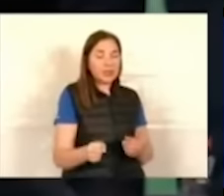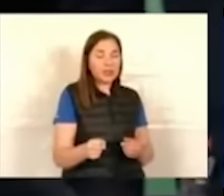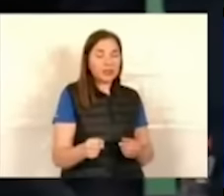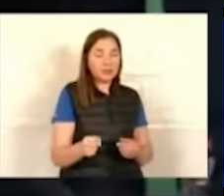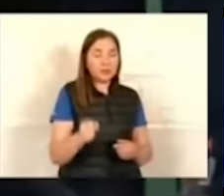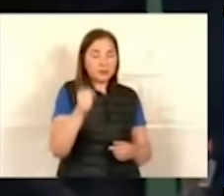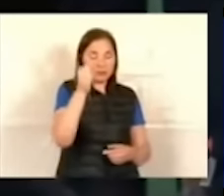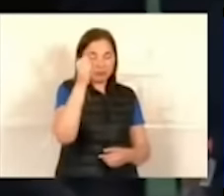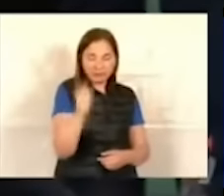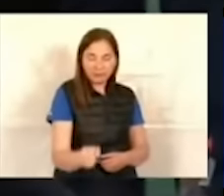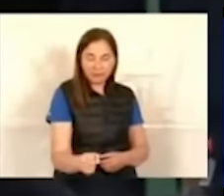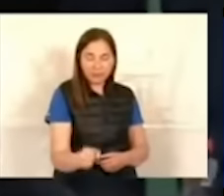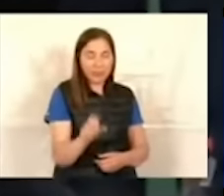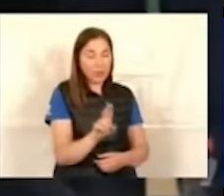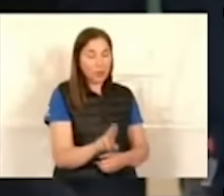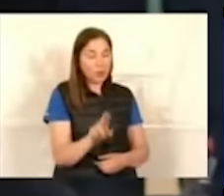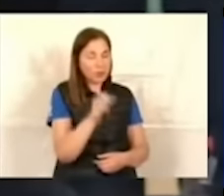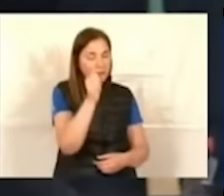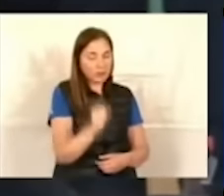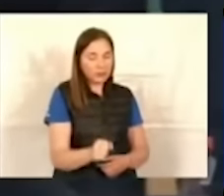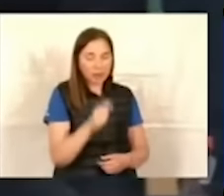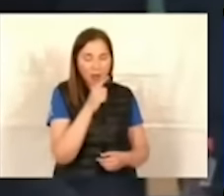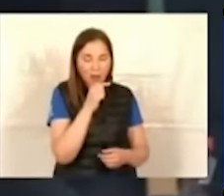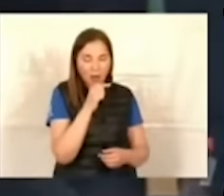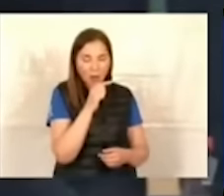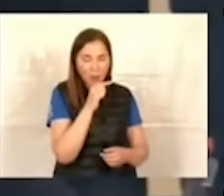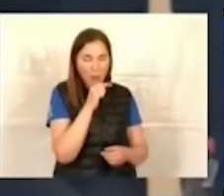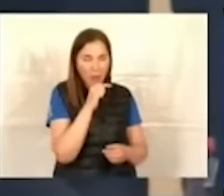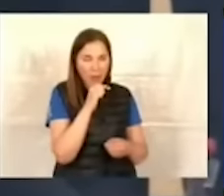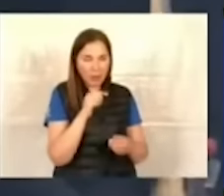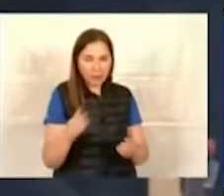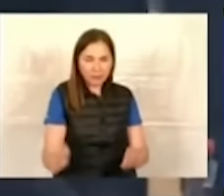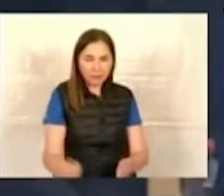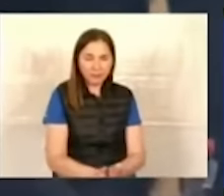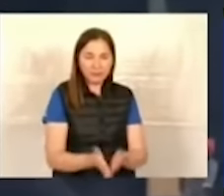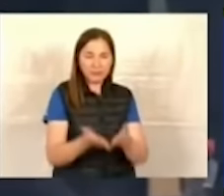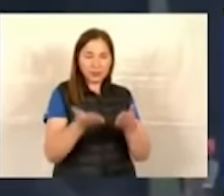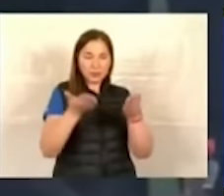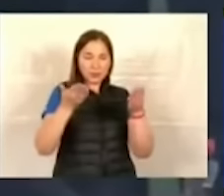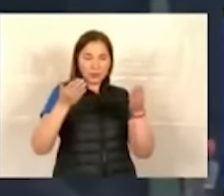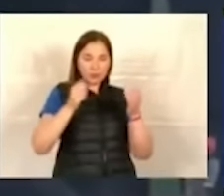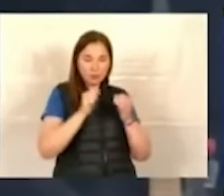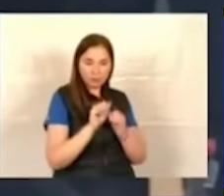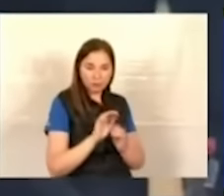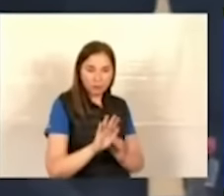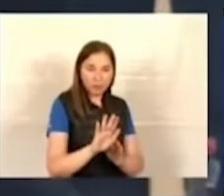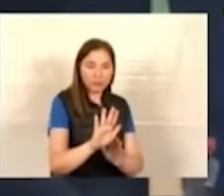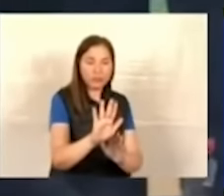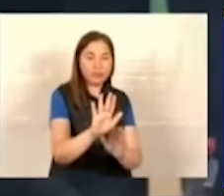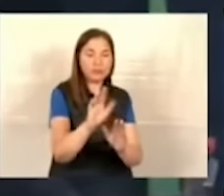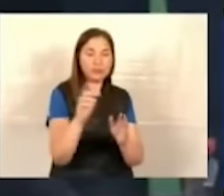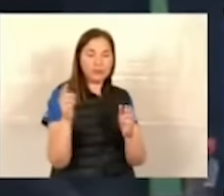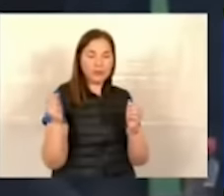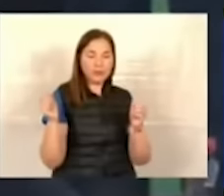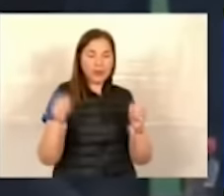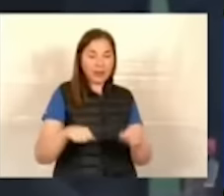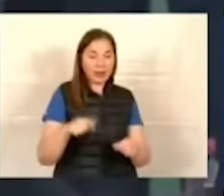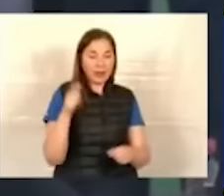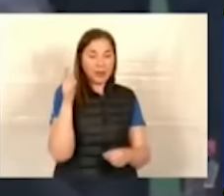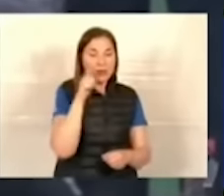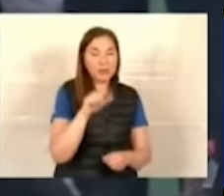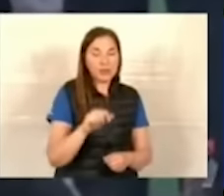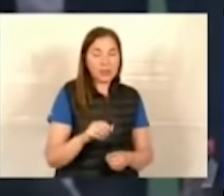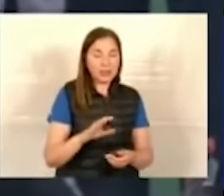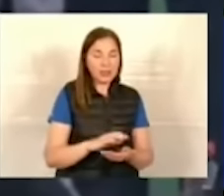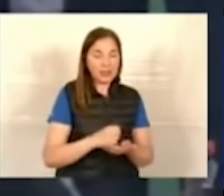bastão estende ele sobre o mar que o mar vai se abrir vai se dividir o povo de Israel vai passar no caminho vai passar a